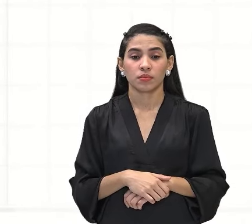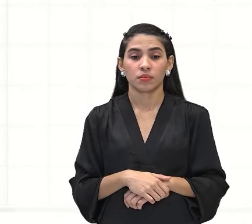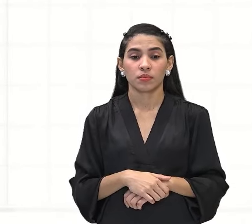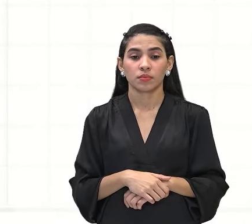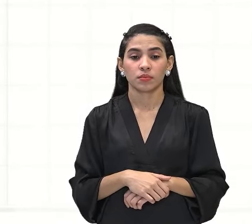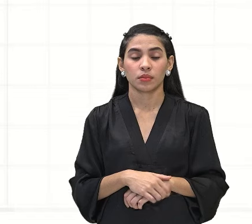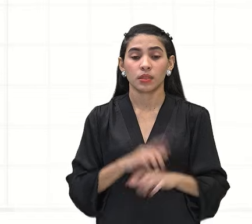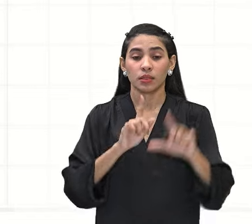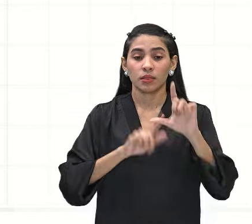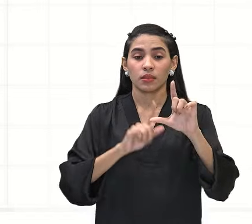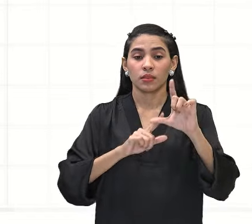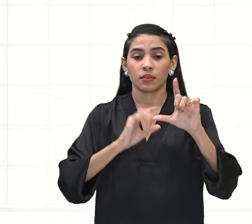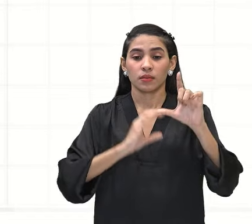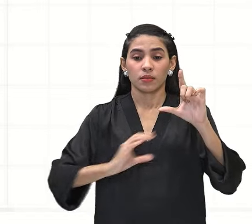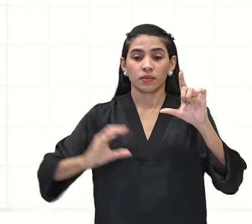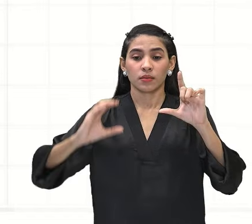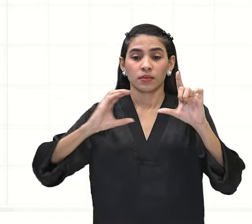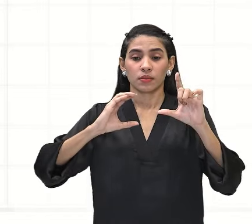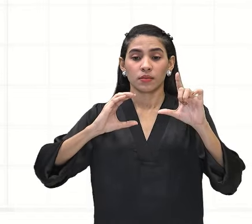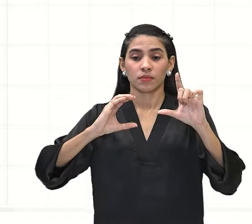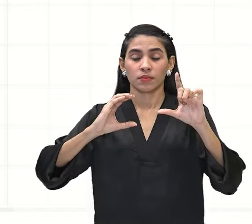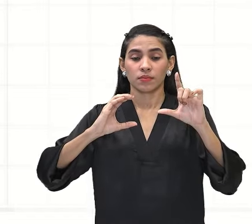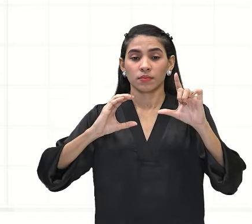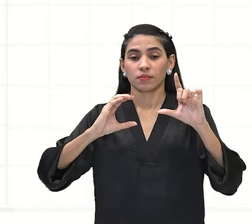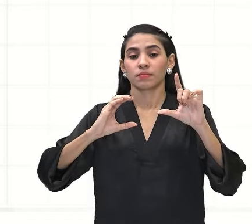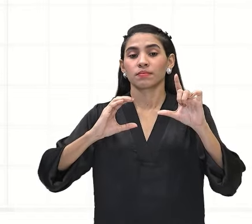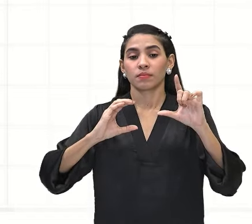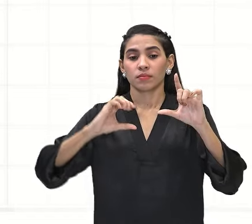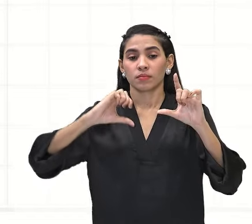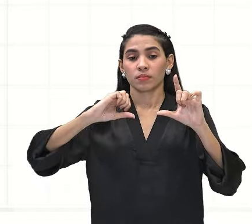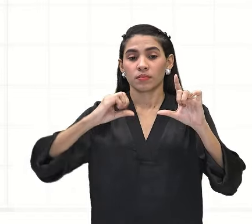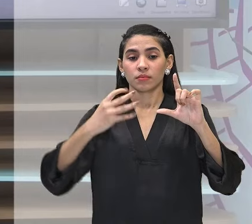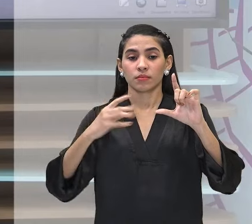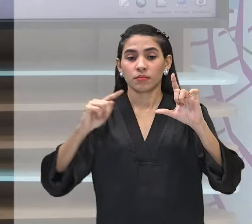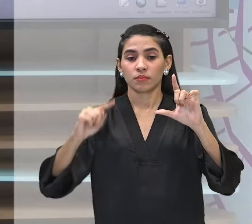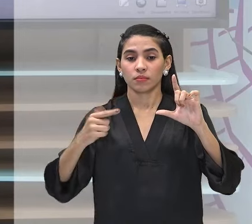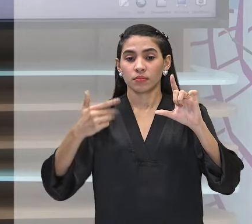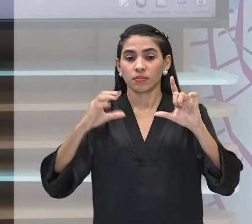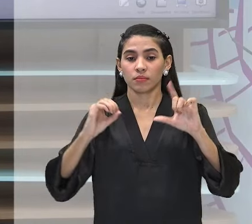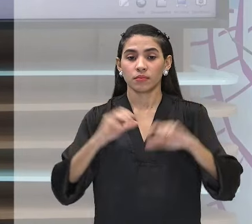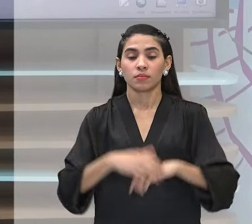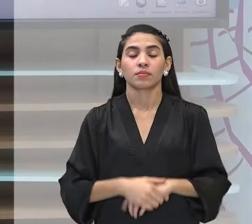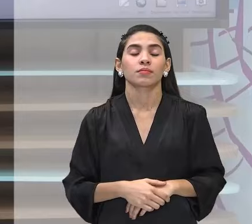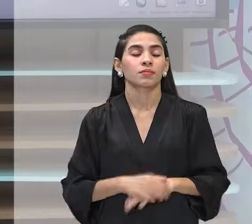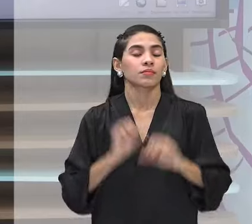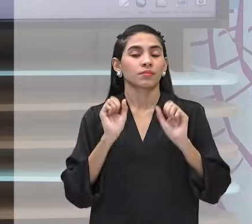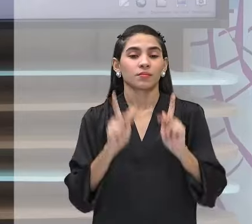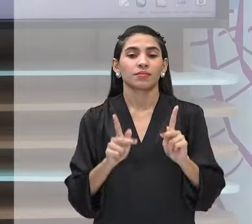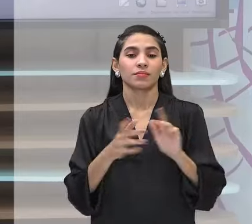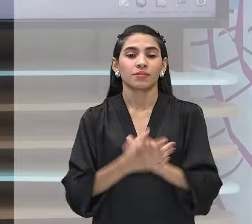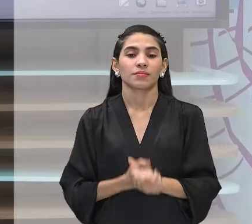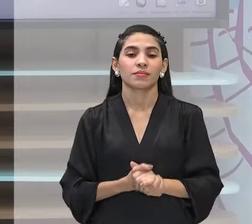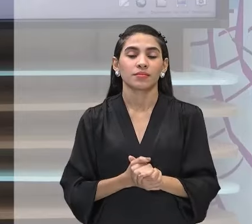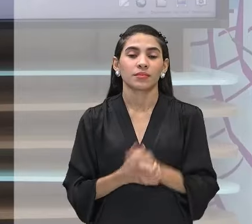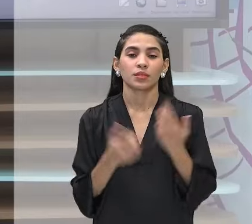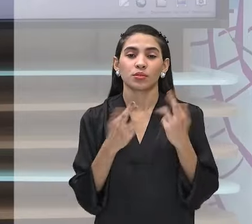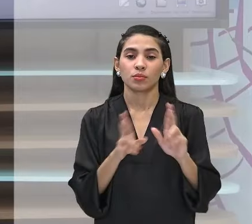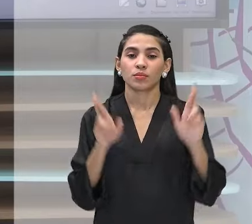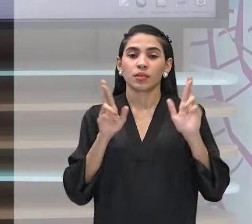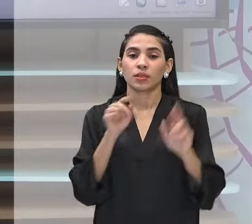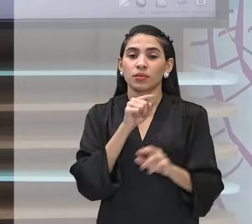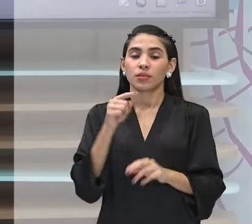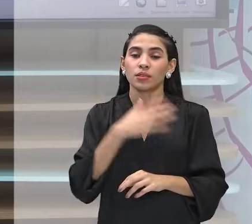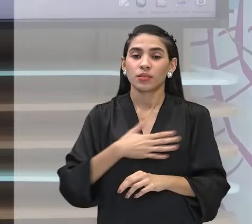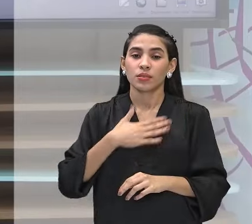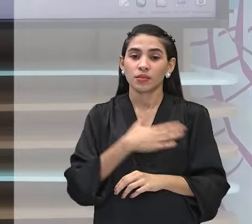Opa letra C meu povo muito bem Espero que vocês tenham